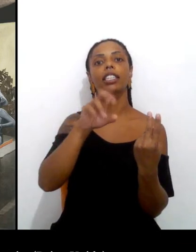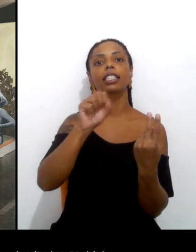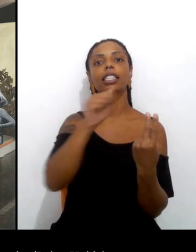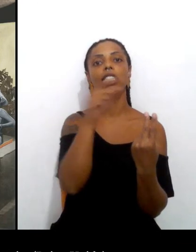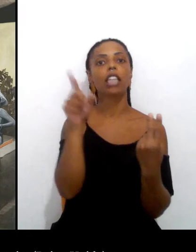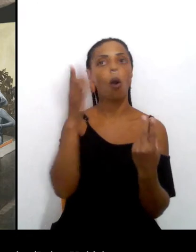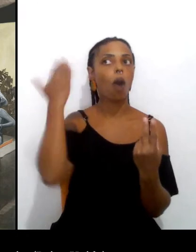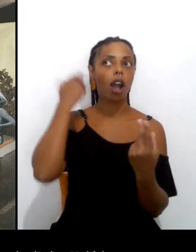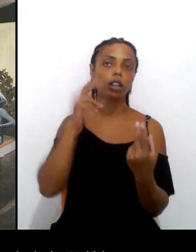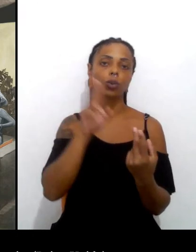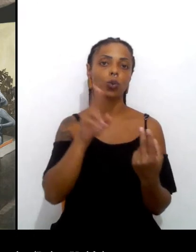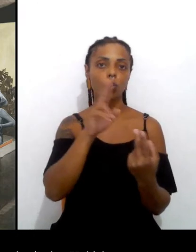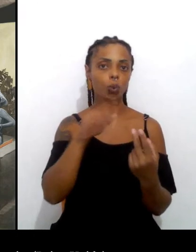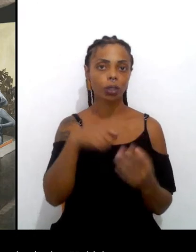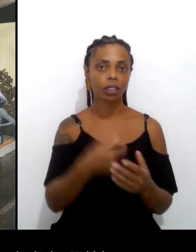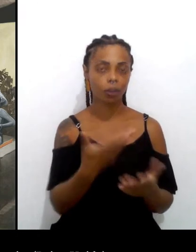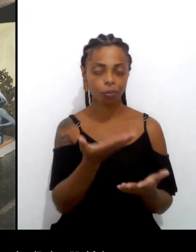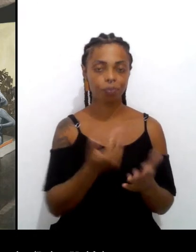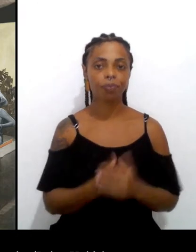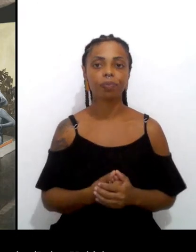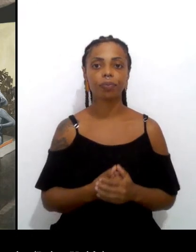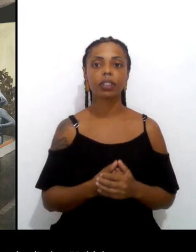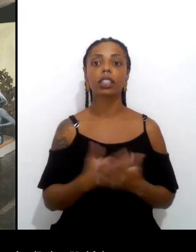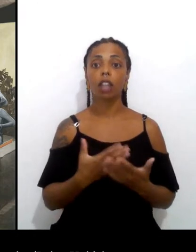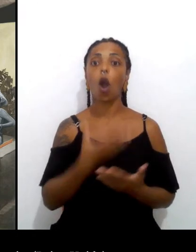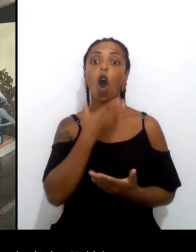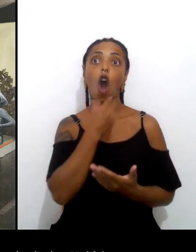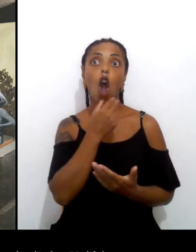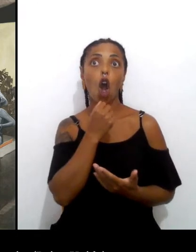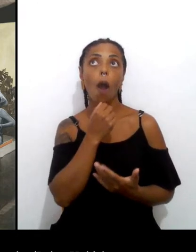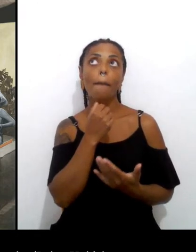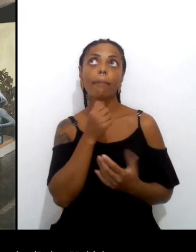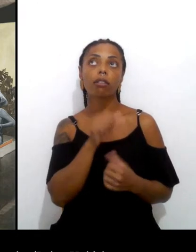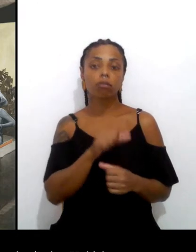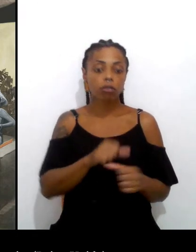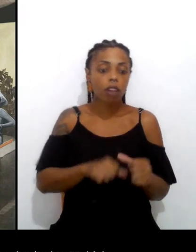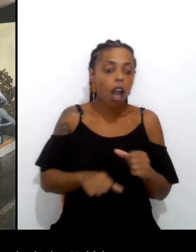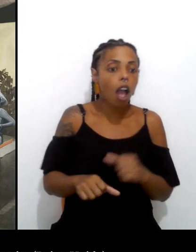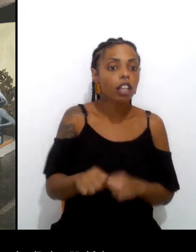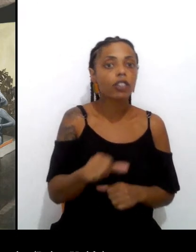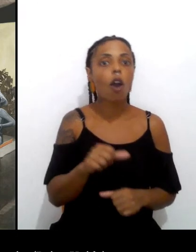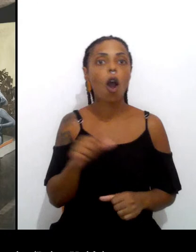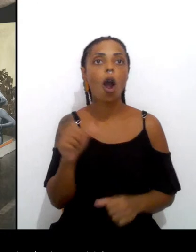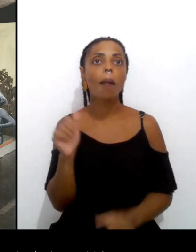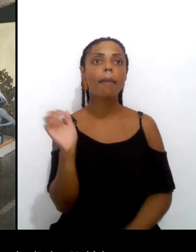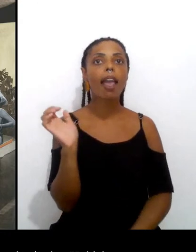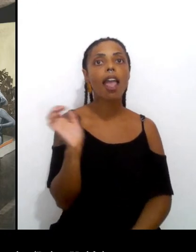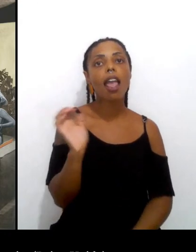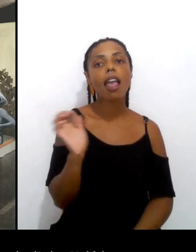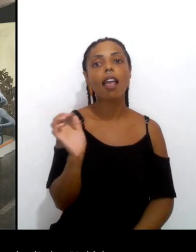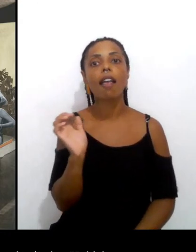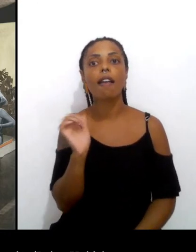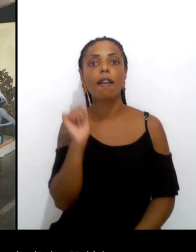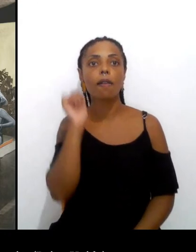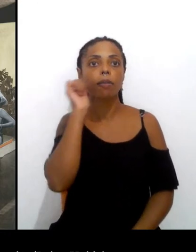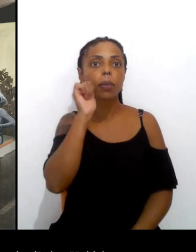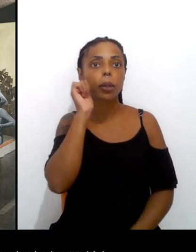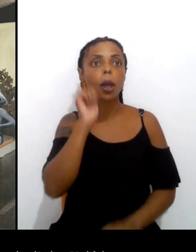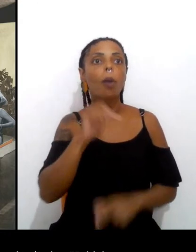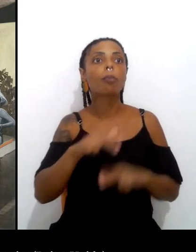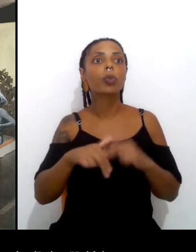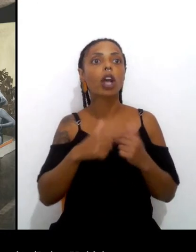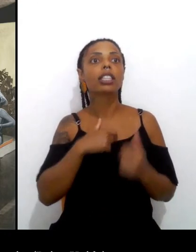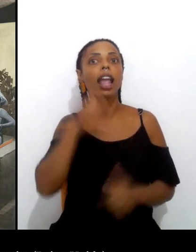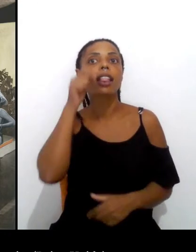supostamente se tornavam efeminados entre aspas por seu interesse na cultura material feminina